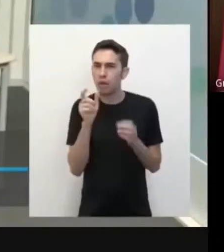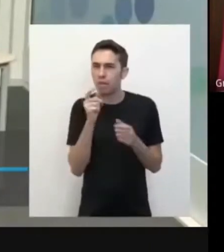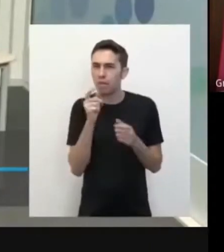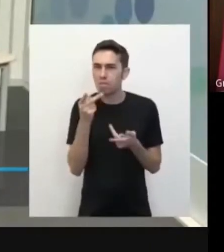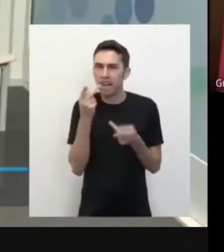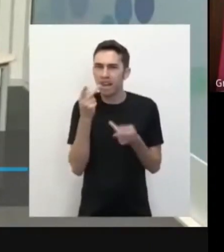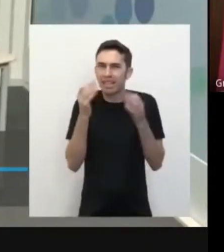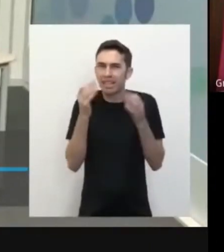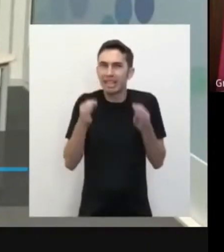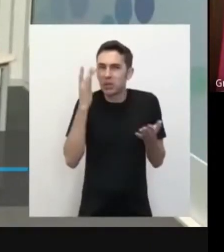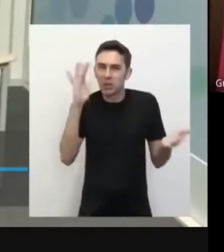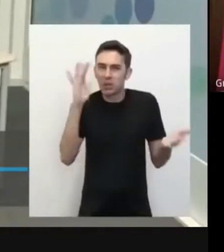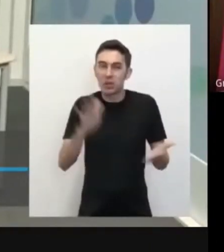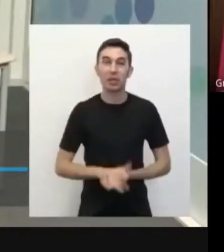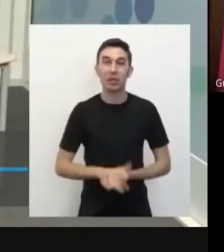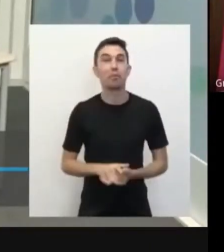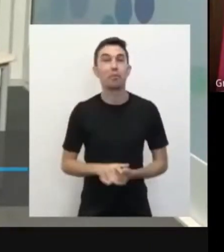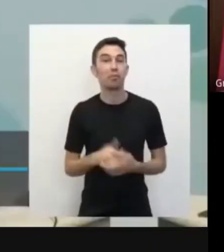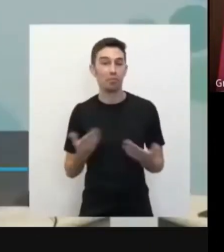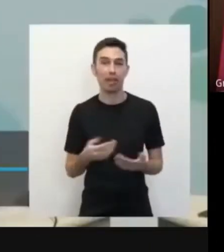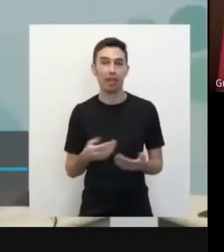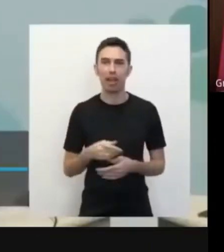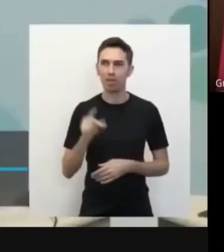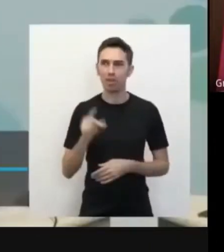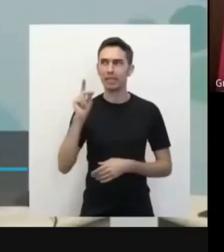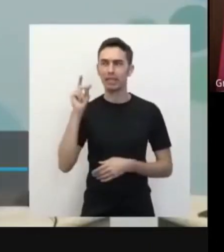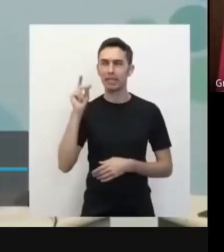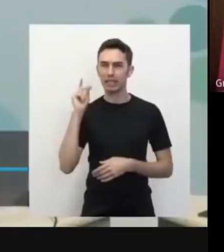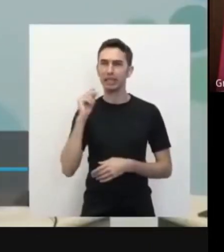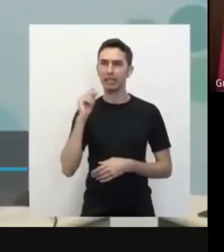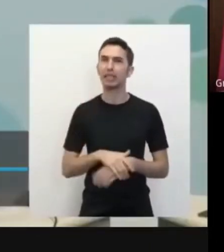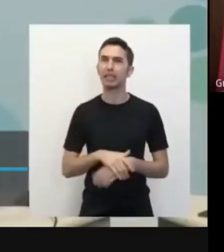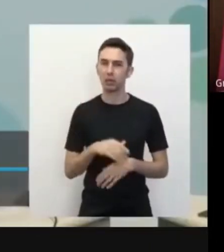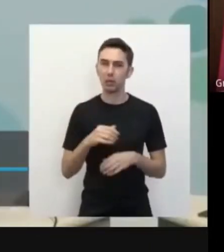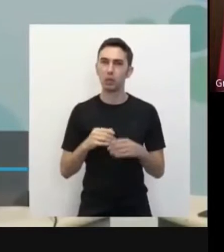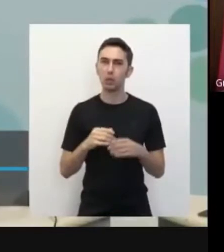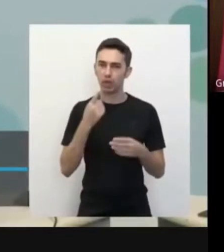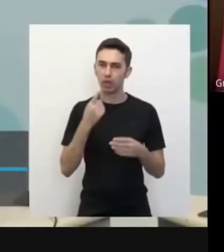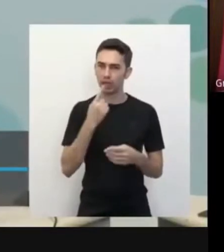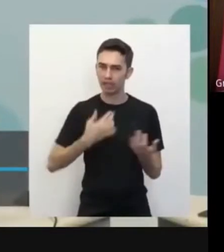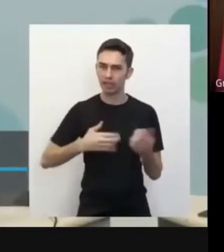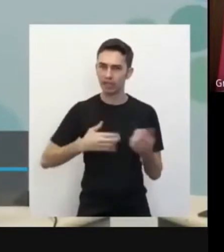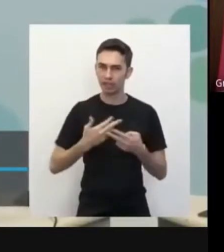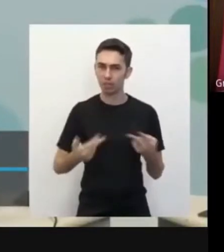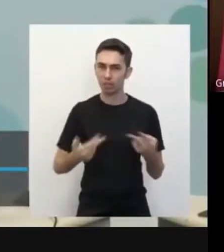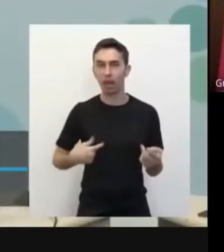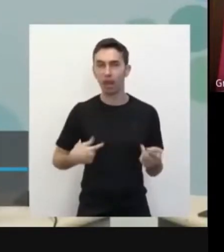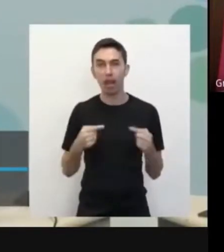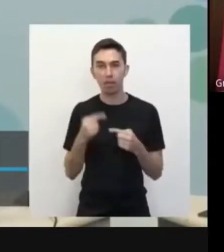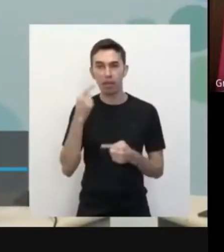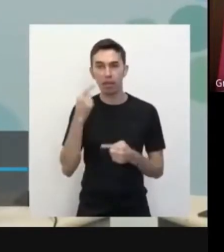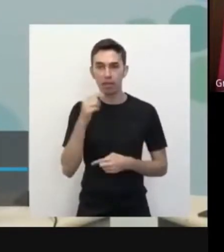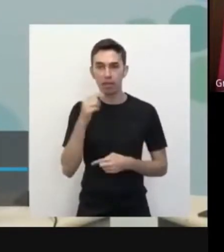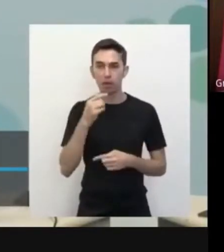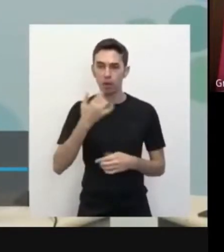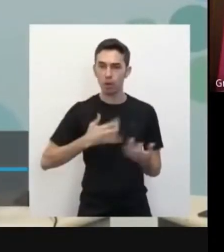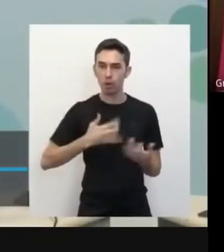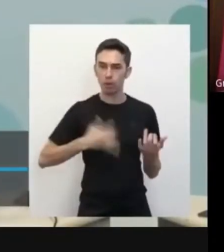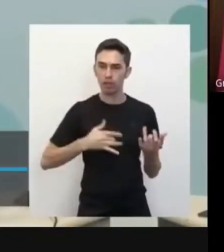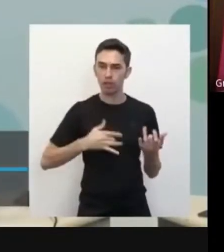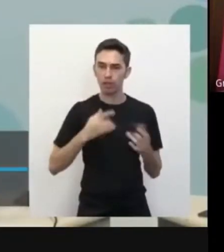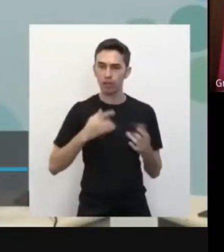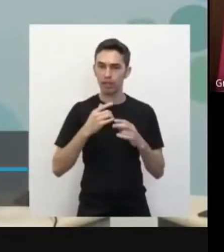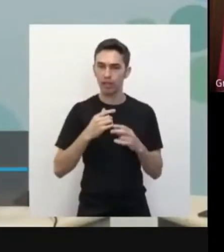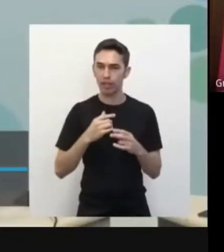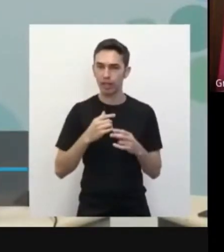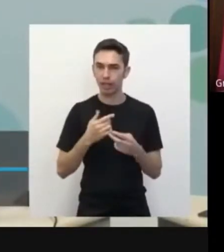Didgeridoo. É um instrumento primitivo. Quando você falou em instrumento de sopro, acho que alguém pode ter pensado que ouviríamos aí uma